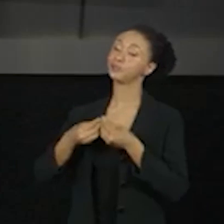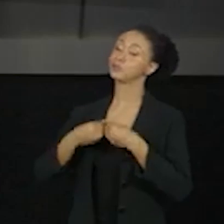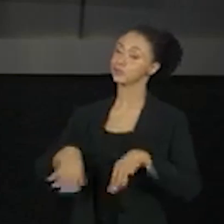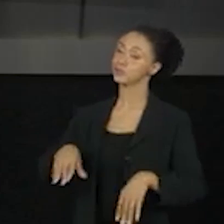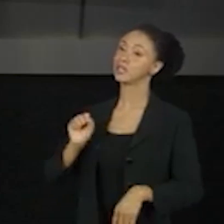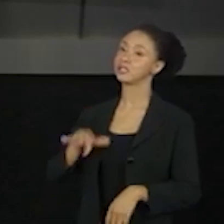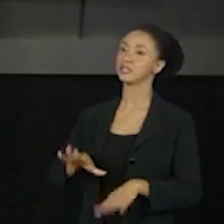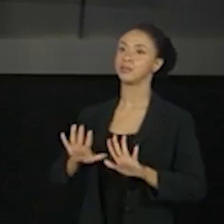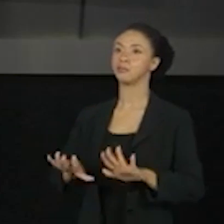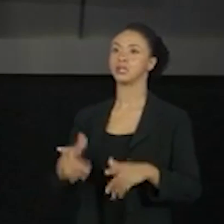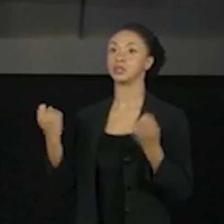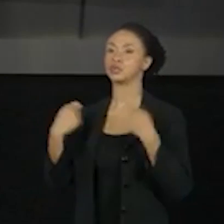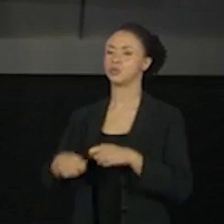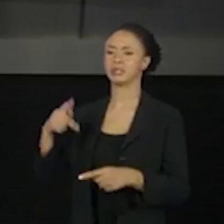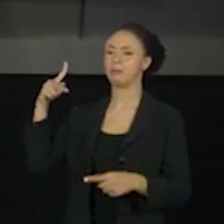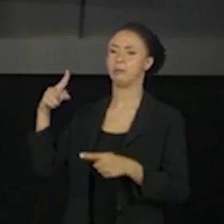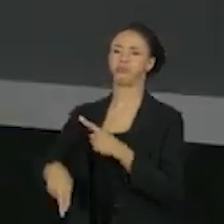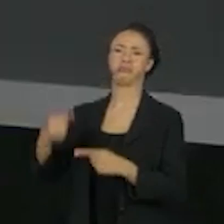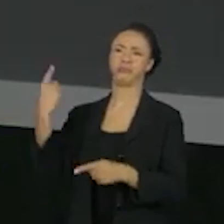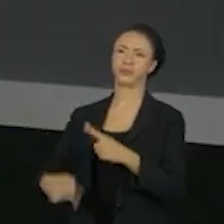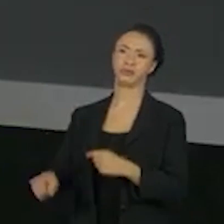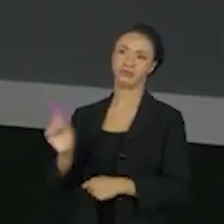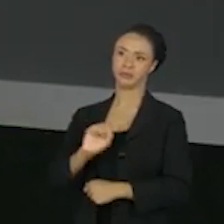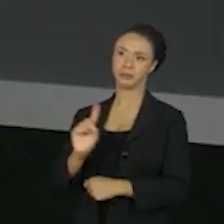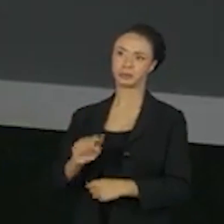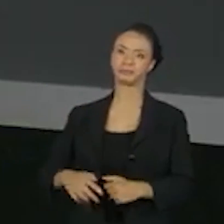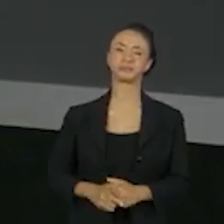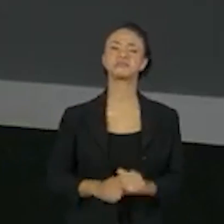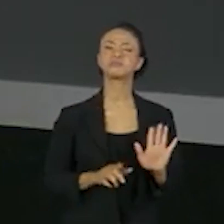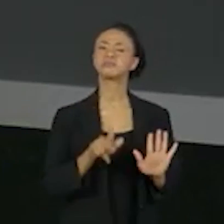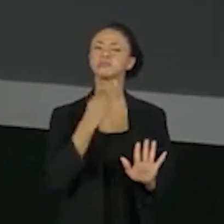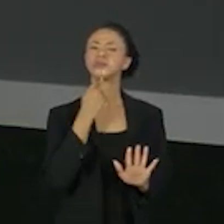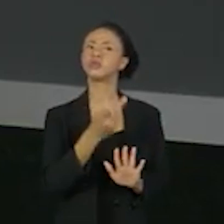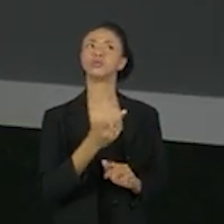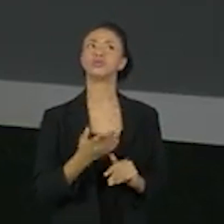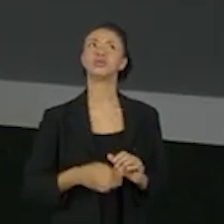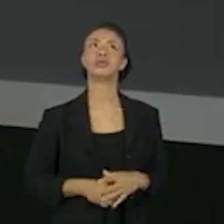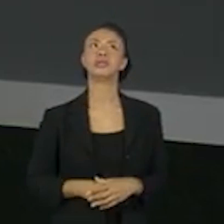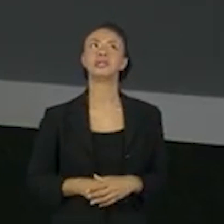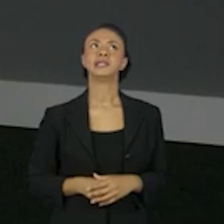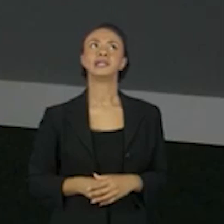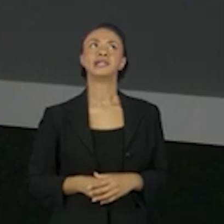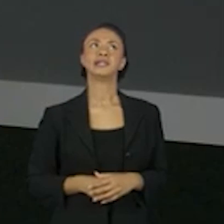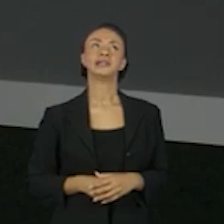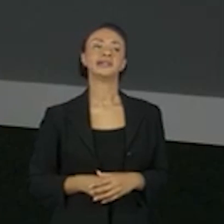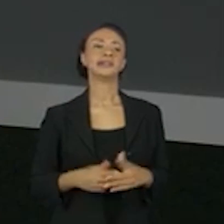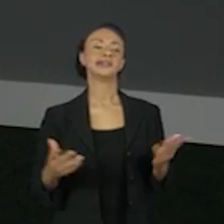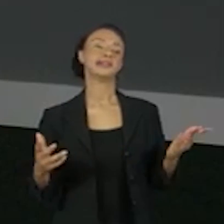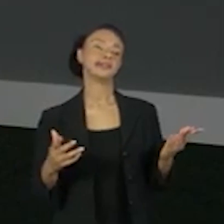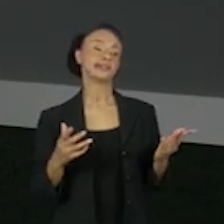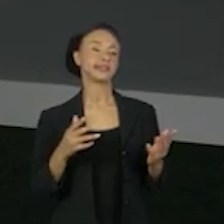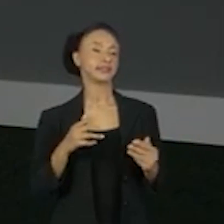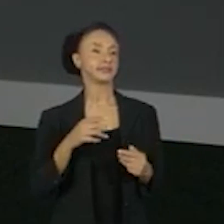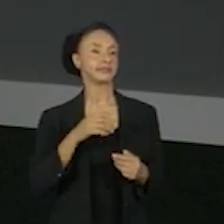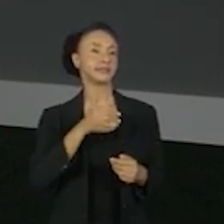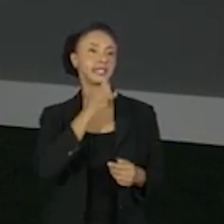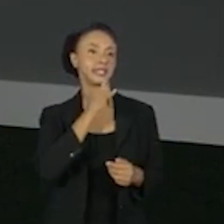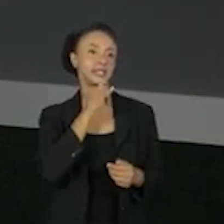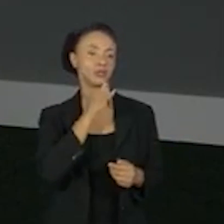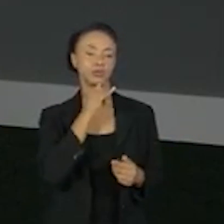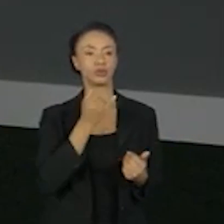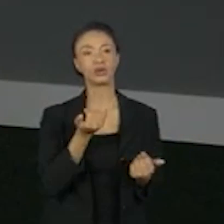mas não precisa ser banido da sua alimentação. E quando você comenta isso, né, quando a gente faz um consumo